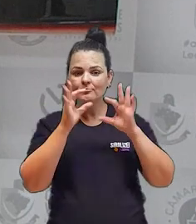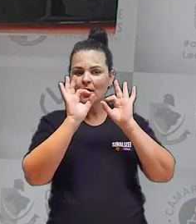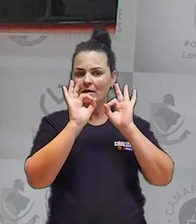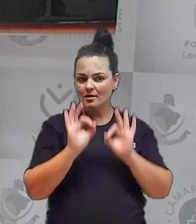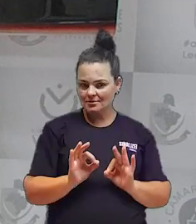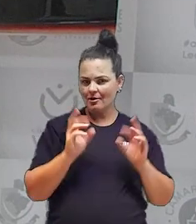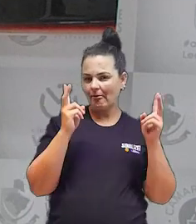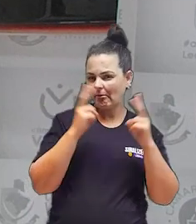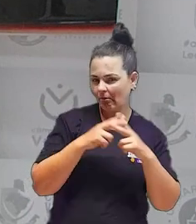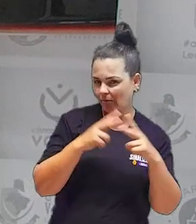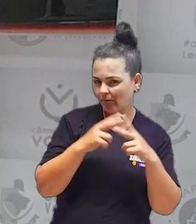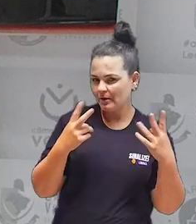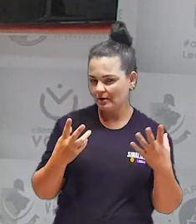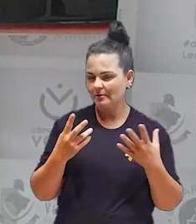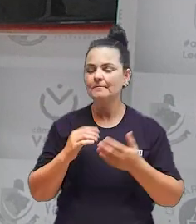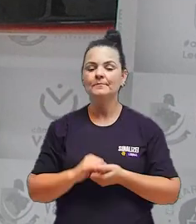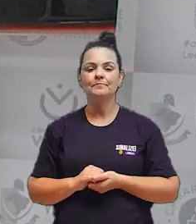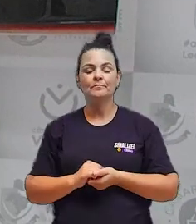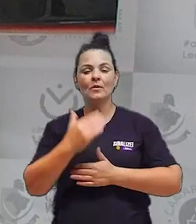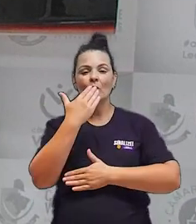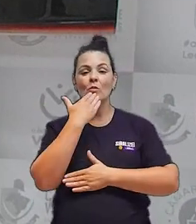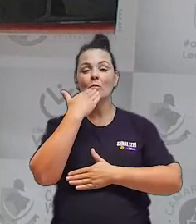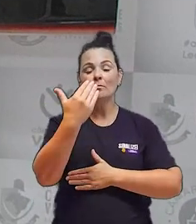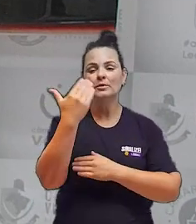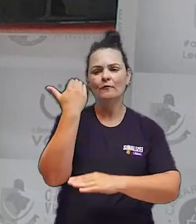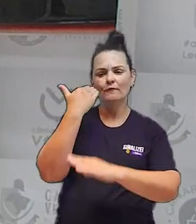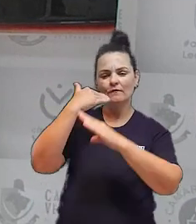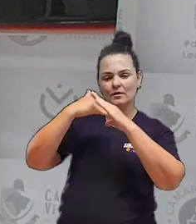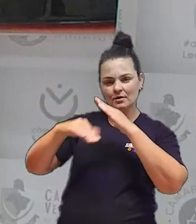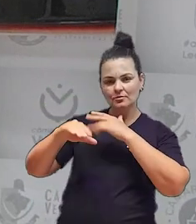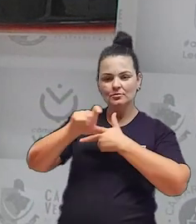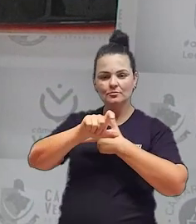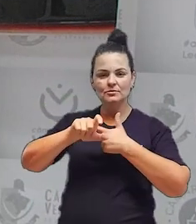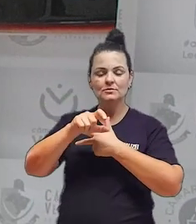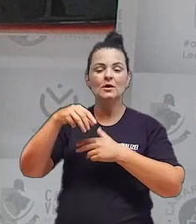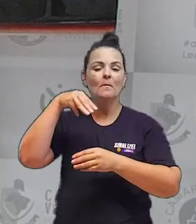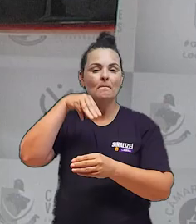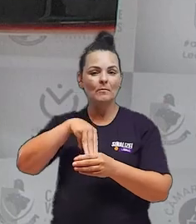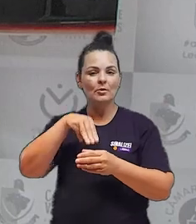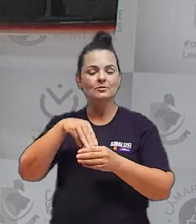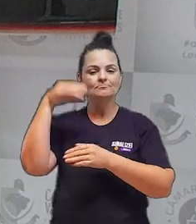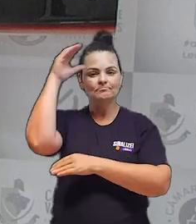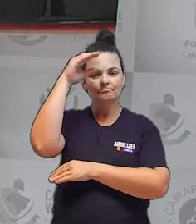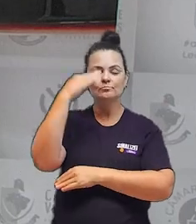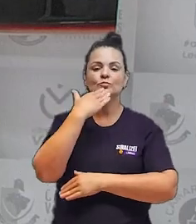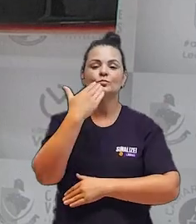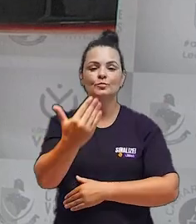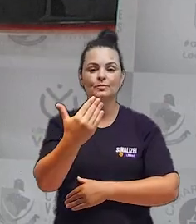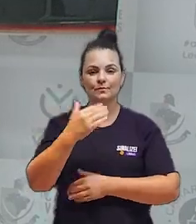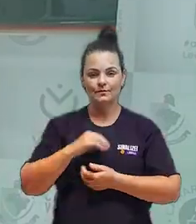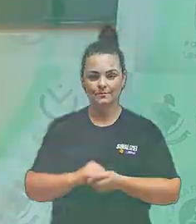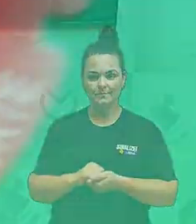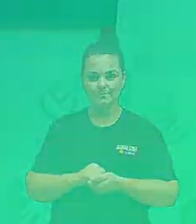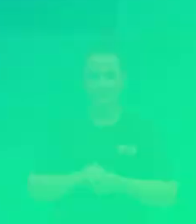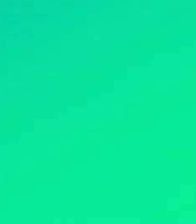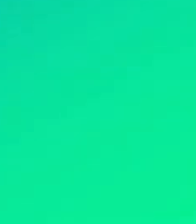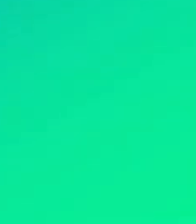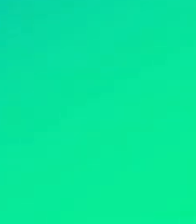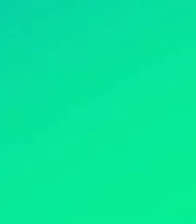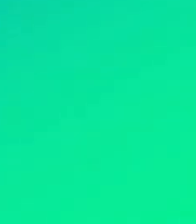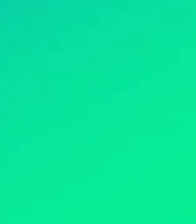forma assertiva em caso de confronto. A indicação foi enviada ao Executivo Municipal para a ciência do pedido.